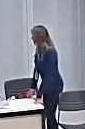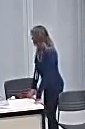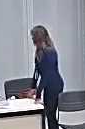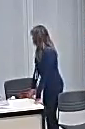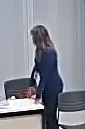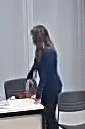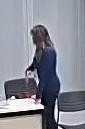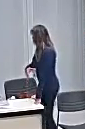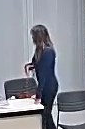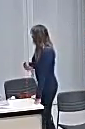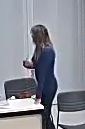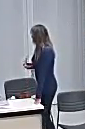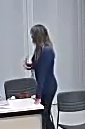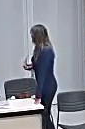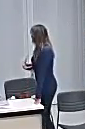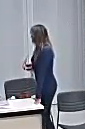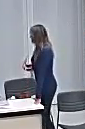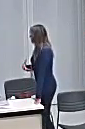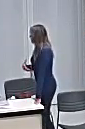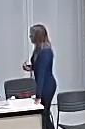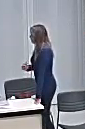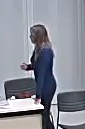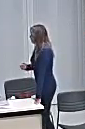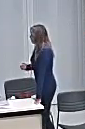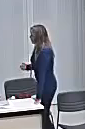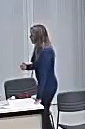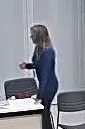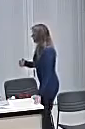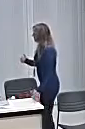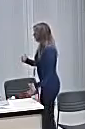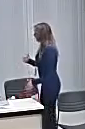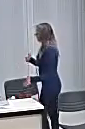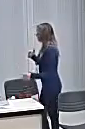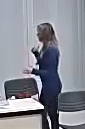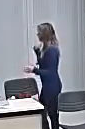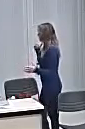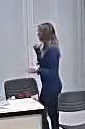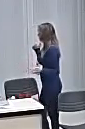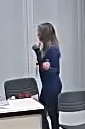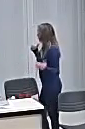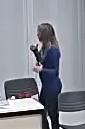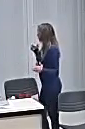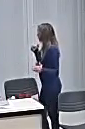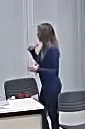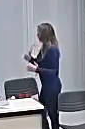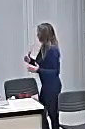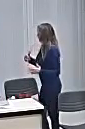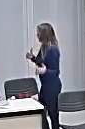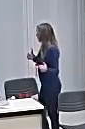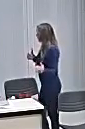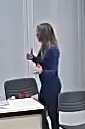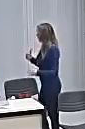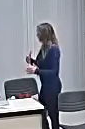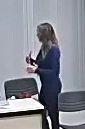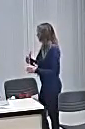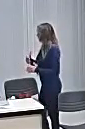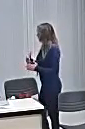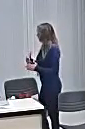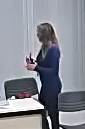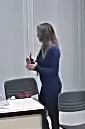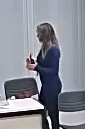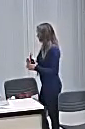eh mas passei a ter contato mesmo as pessoas com deficiência conviver com os problemas né